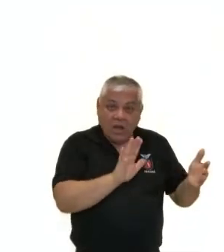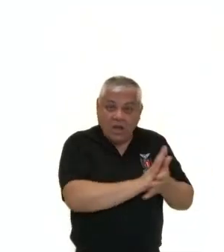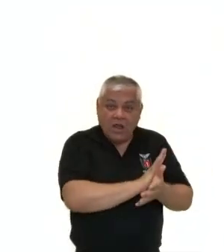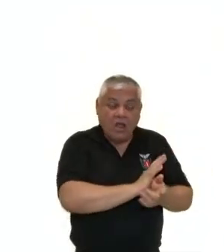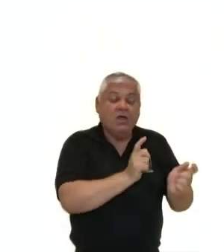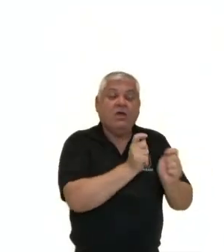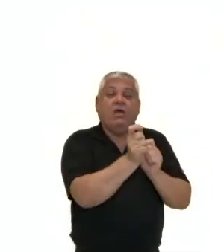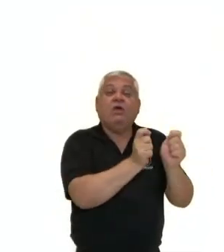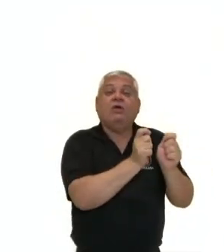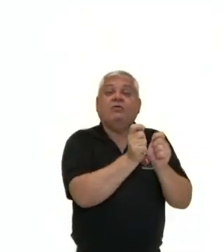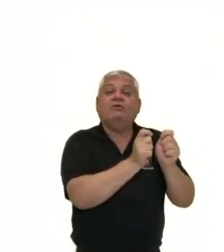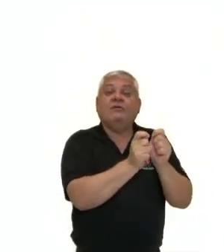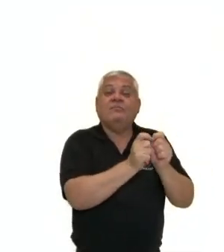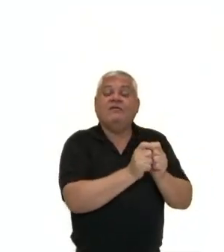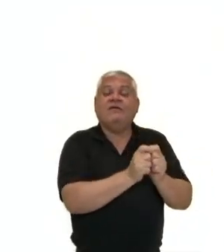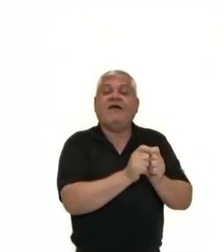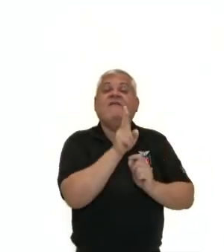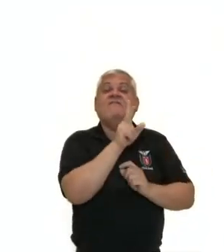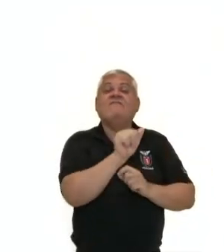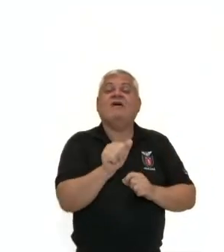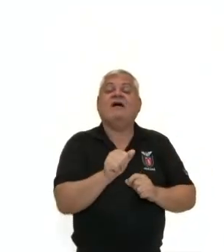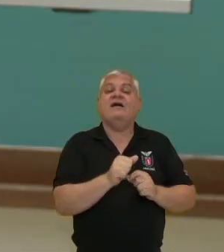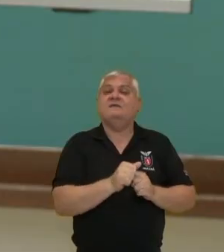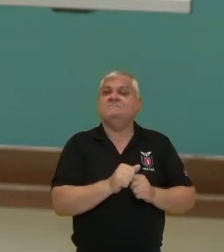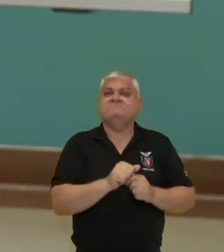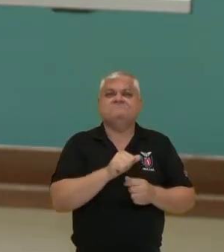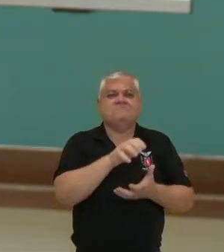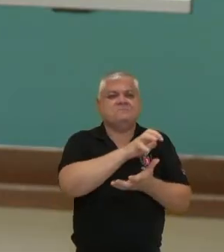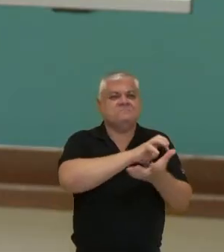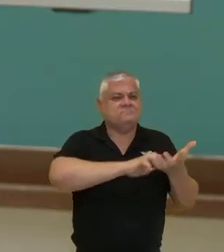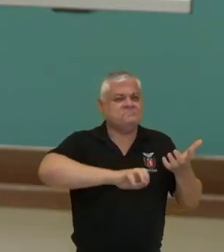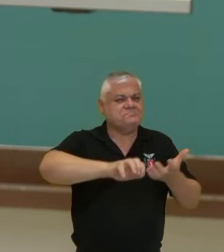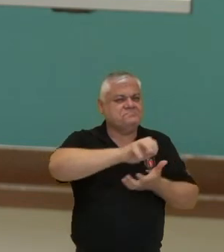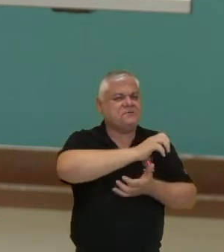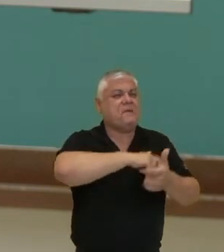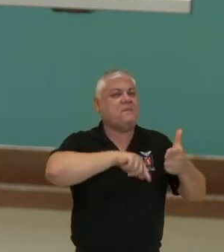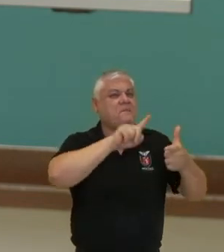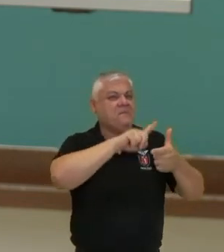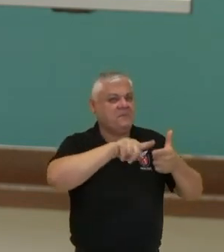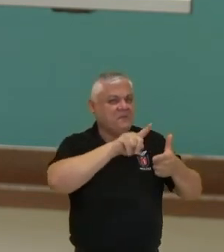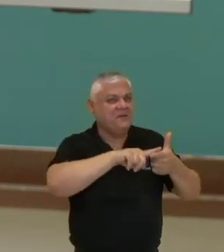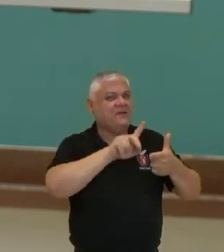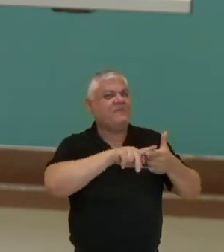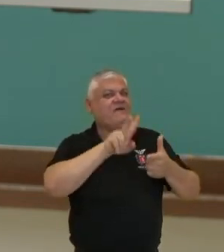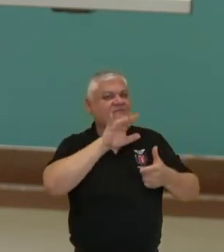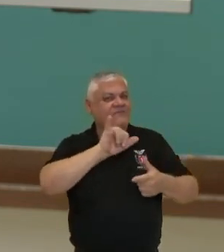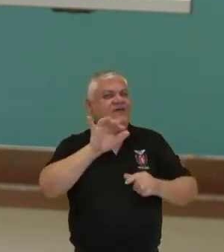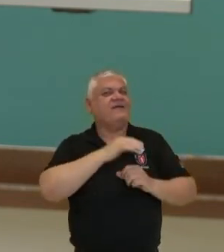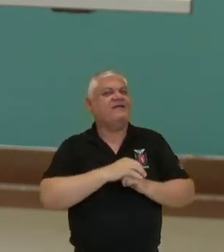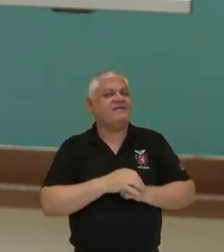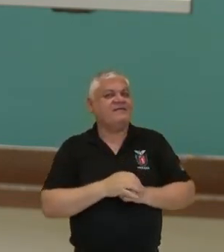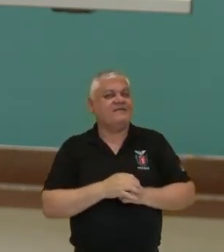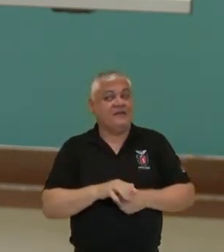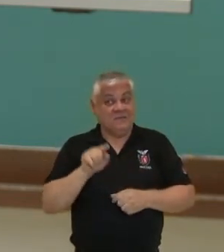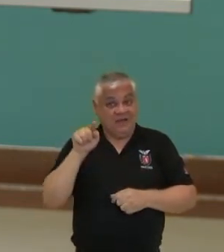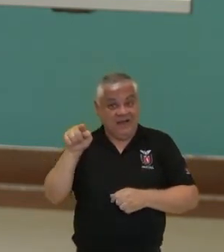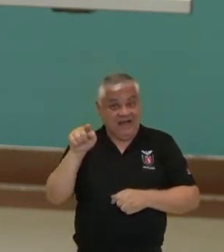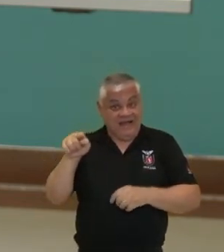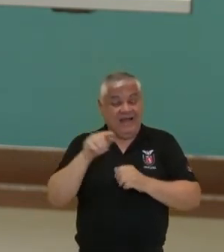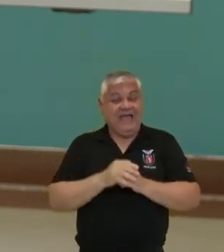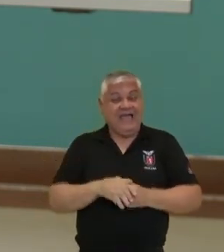economias que dependem das atividades ou ingressar em um colapso econômico é justamente por isso que países como os Emirados Árabes